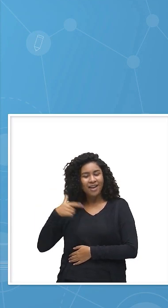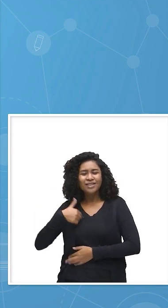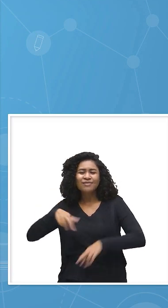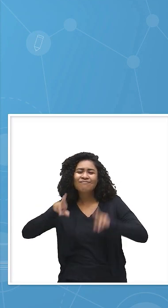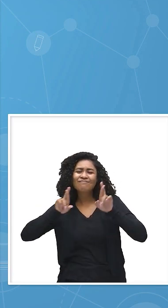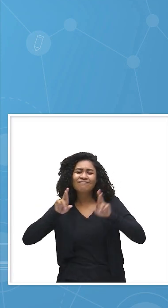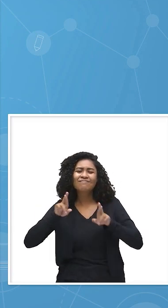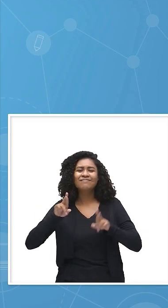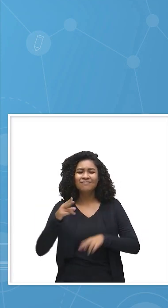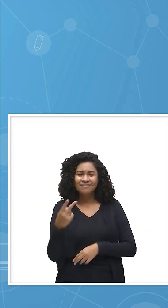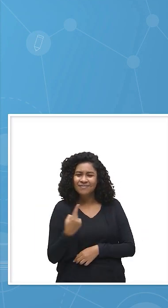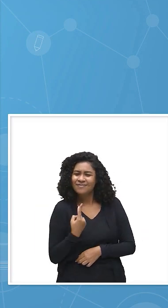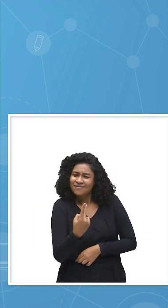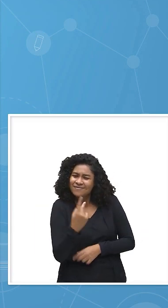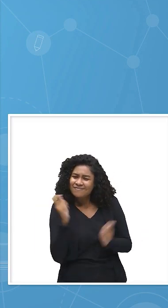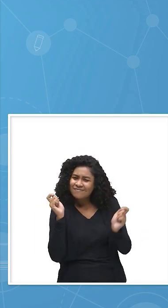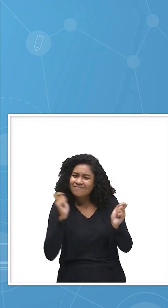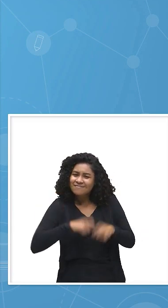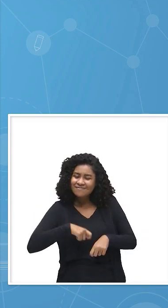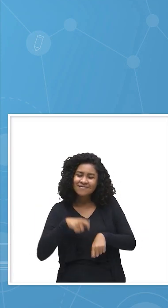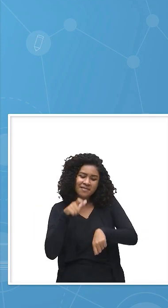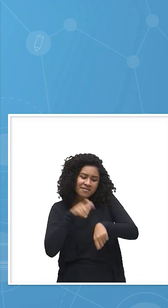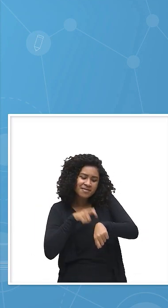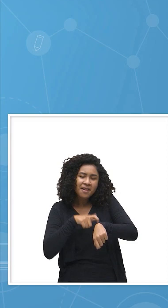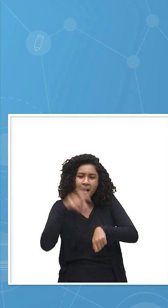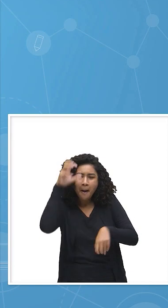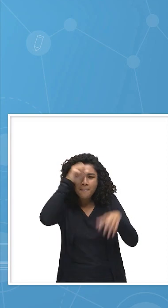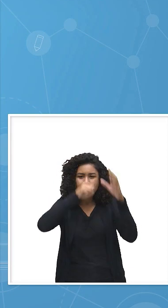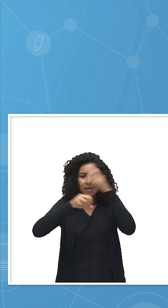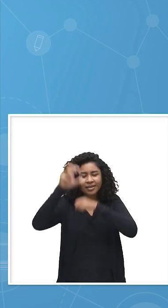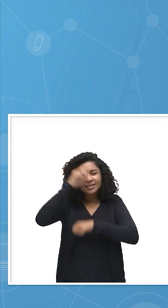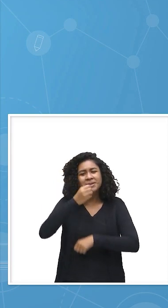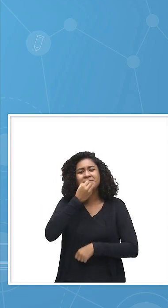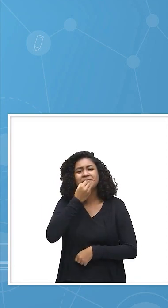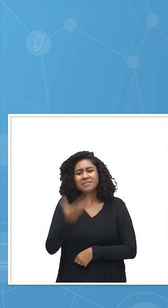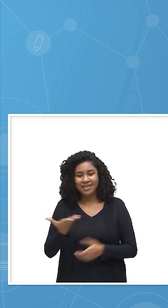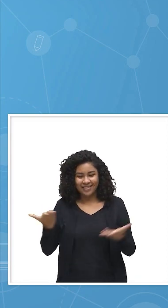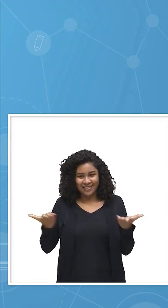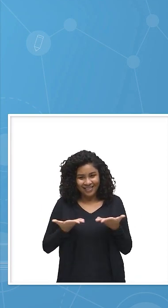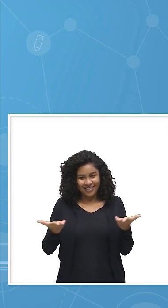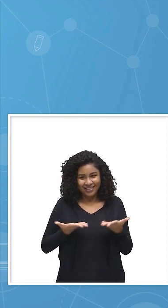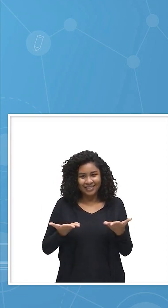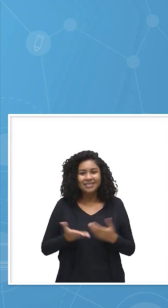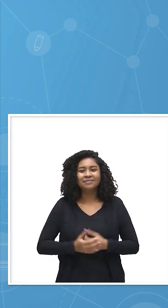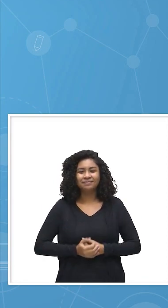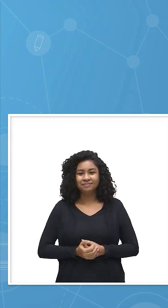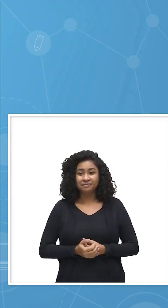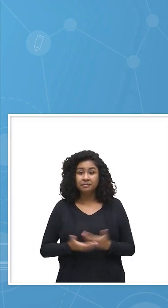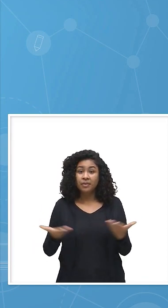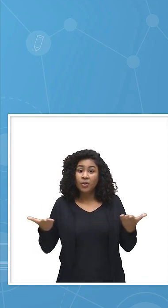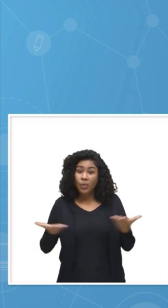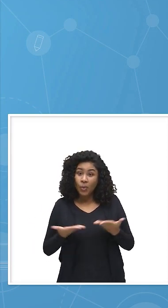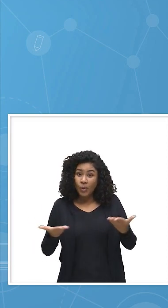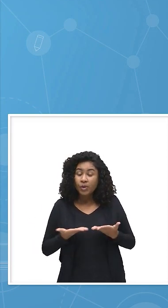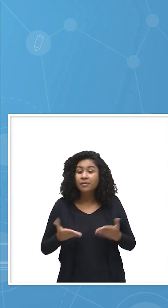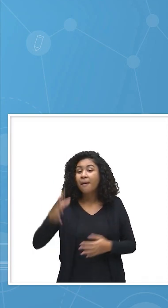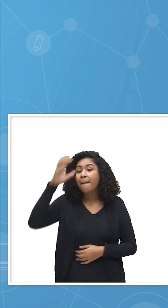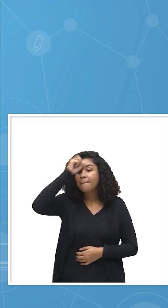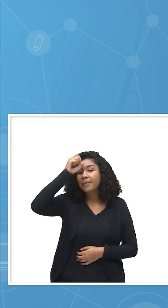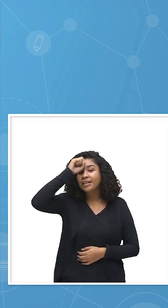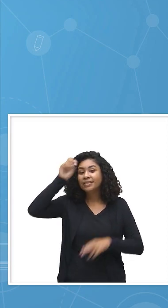consiga construir um momento bem bacana de aprendizagem nessa manhã. E a gente vai aprender hoje